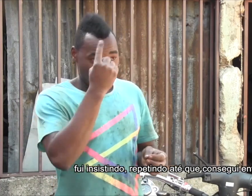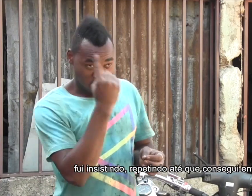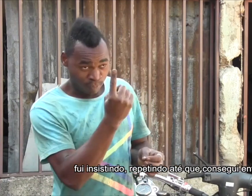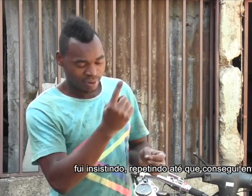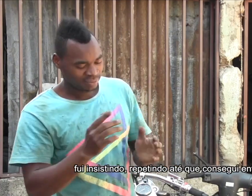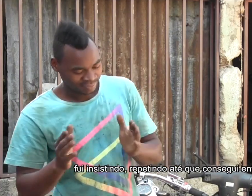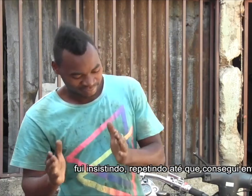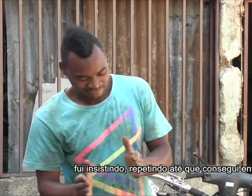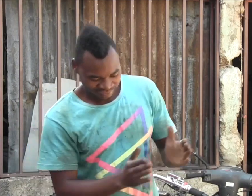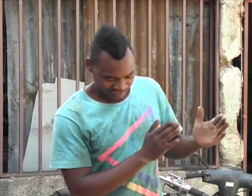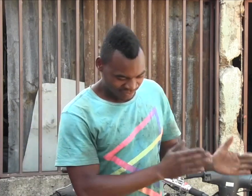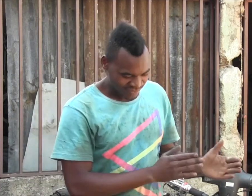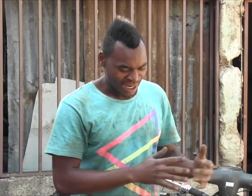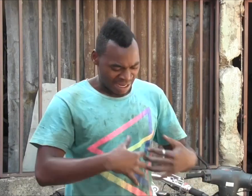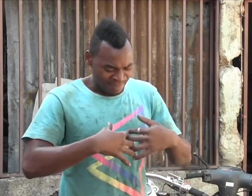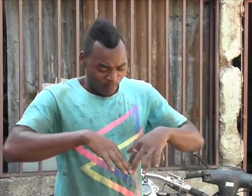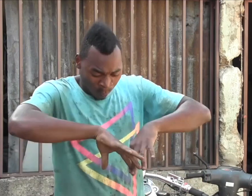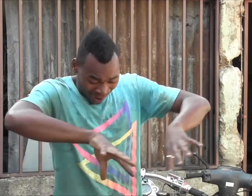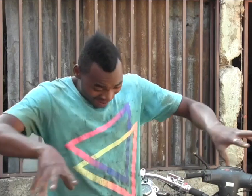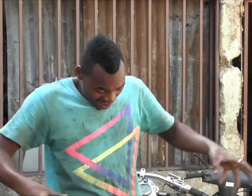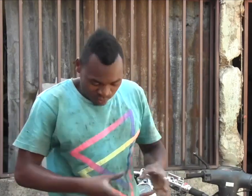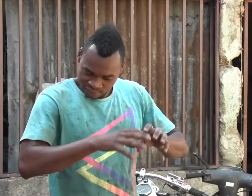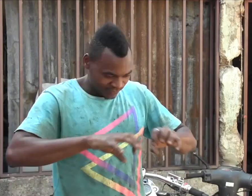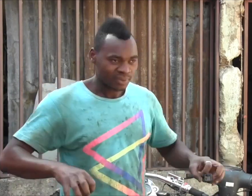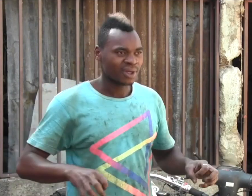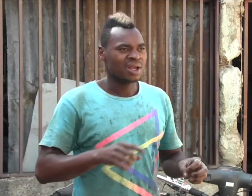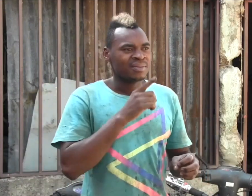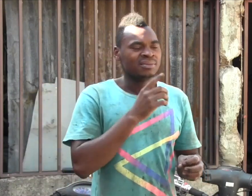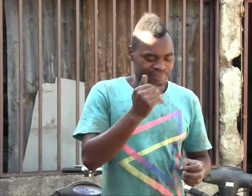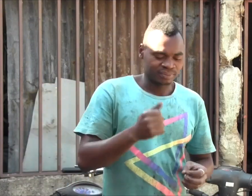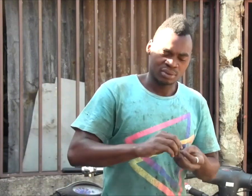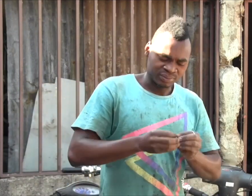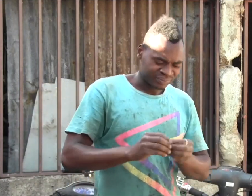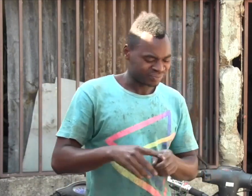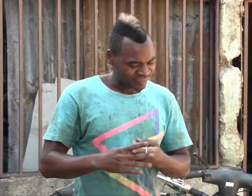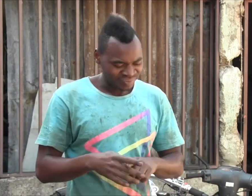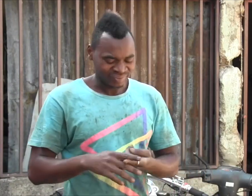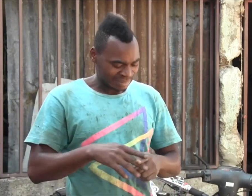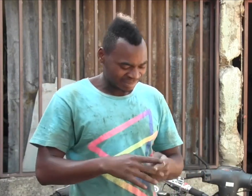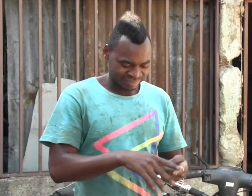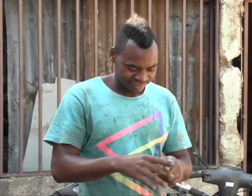montá-lo. Fui insistindo, repetindo, até que consegui entender.